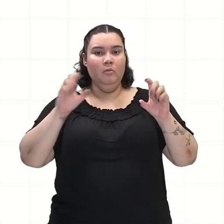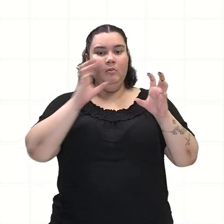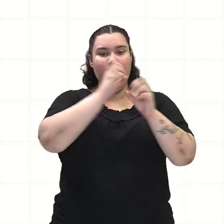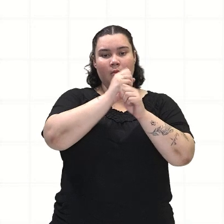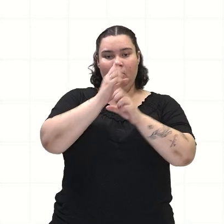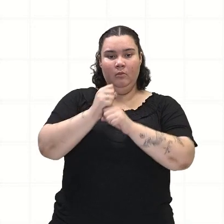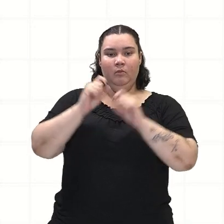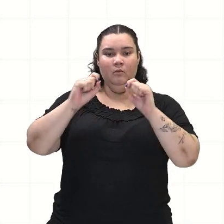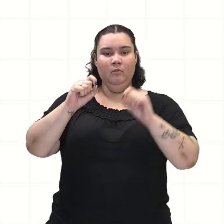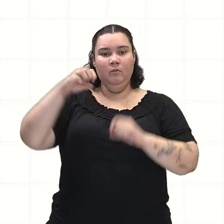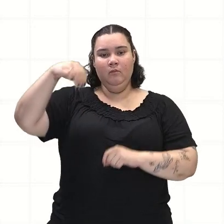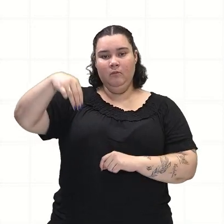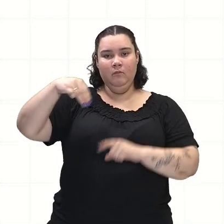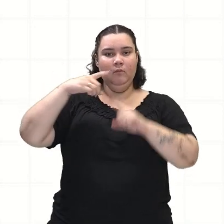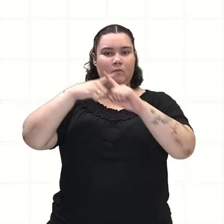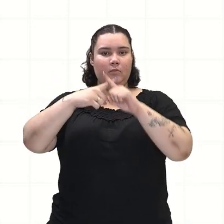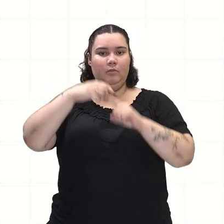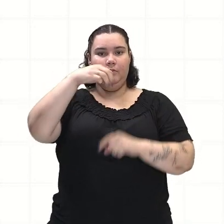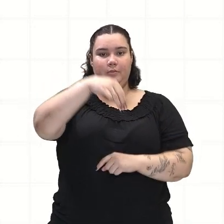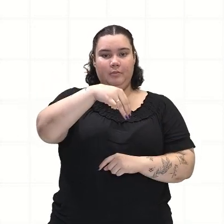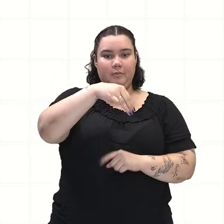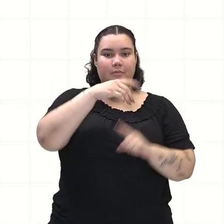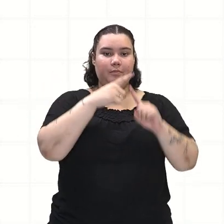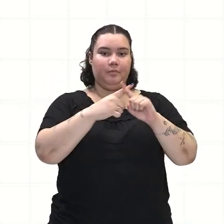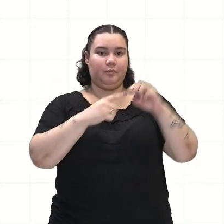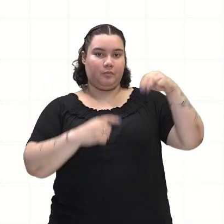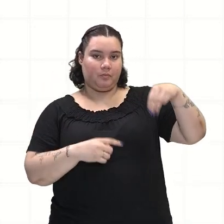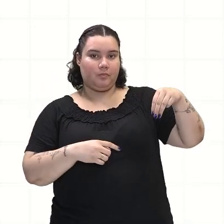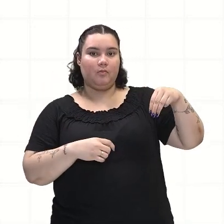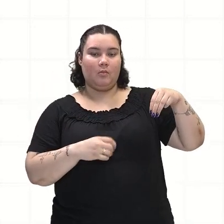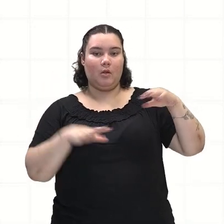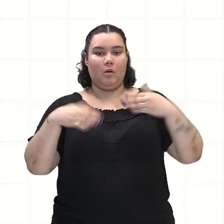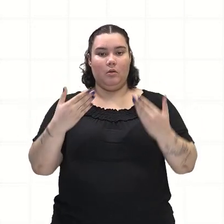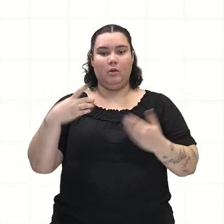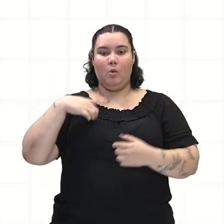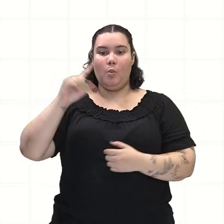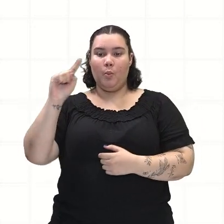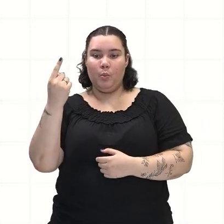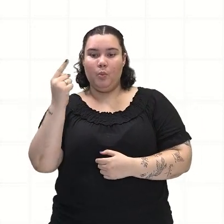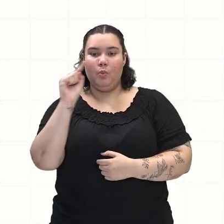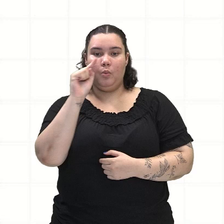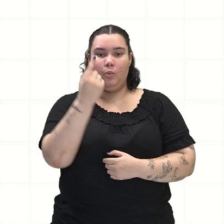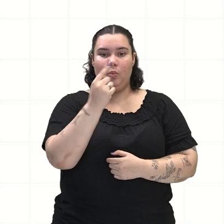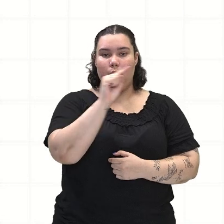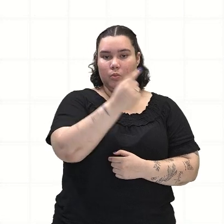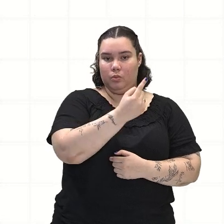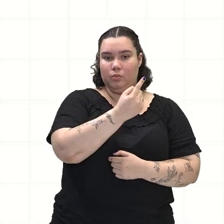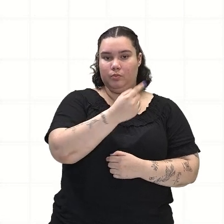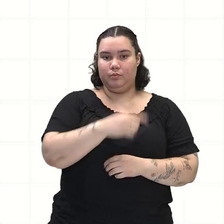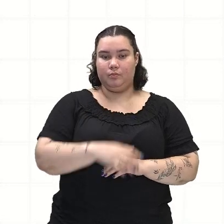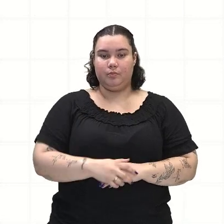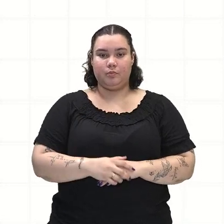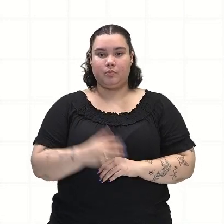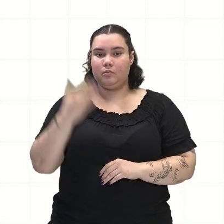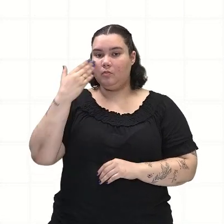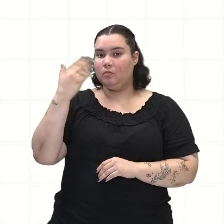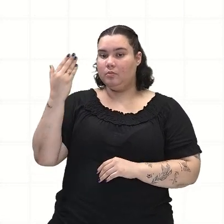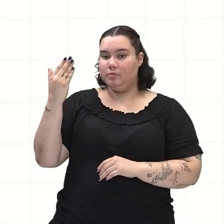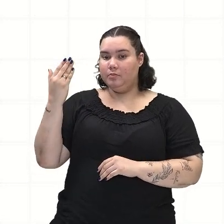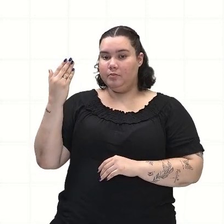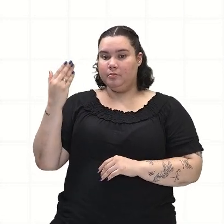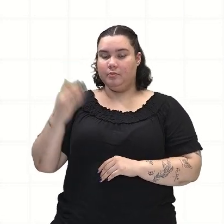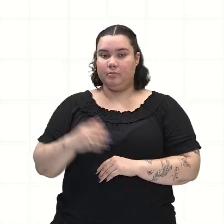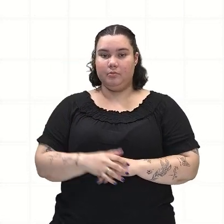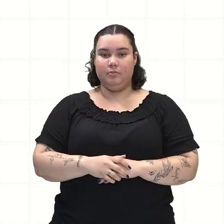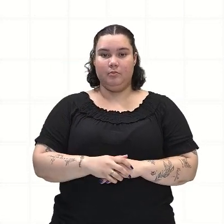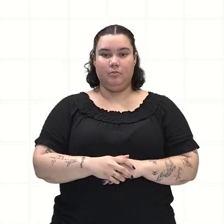ficar metro vezes metros vezes metros. Ou seja, metro vezes metro